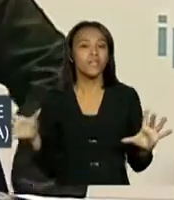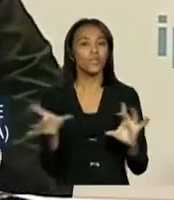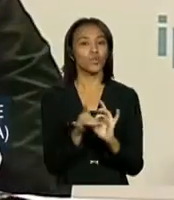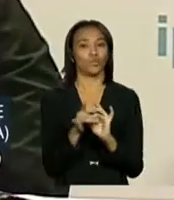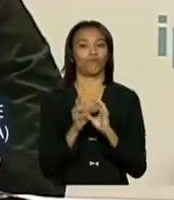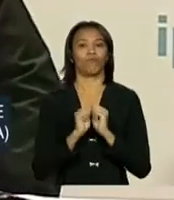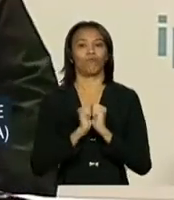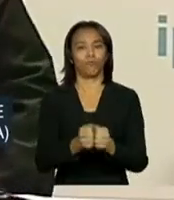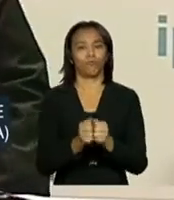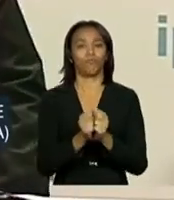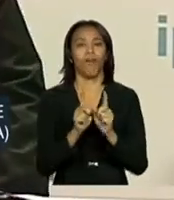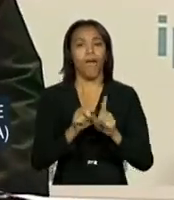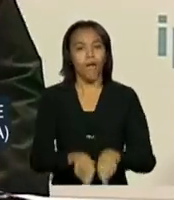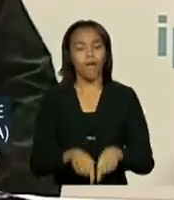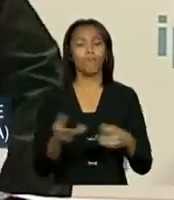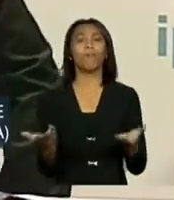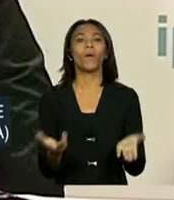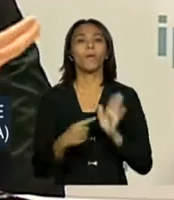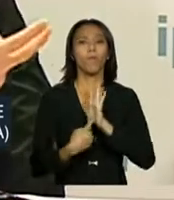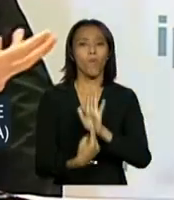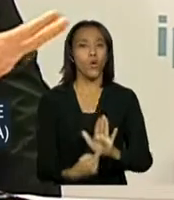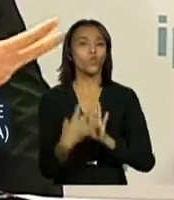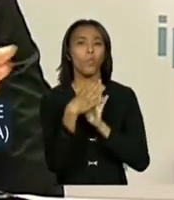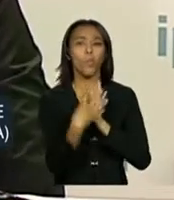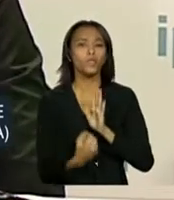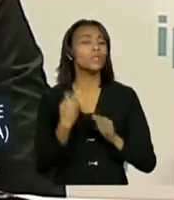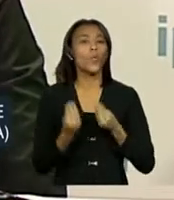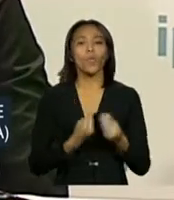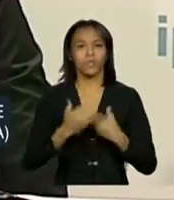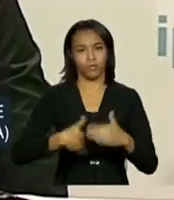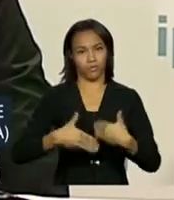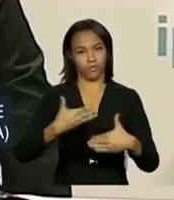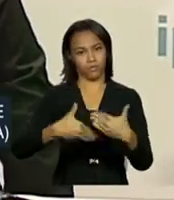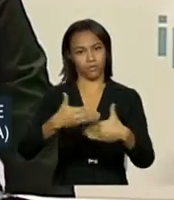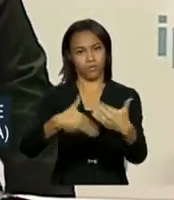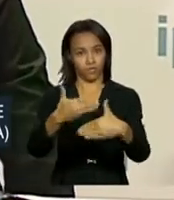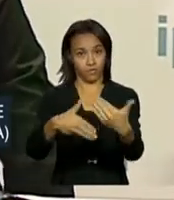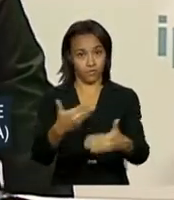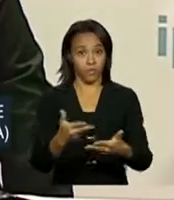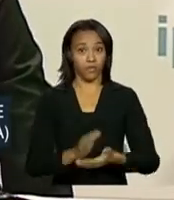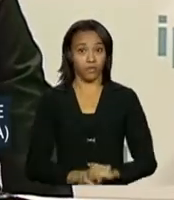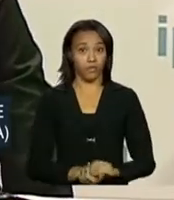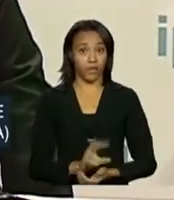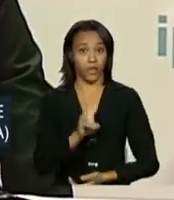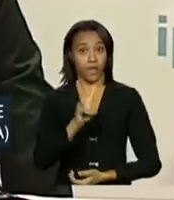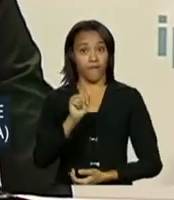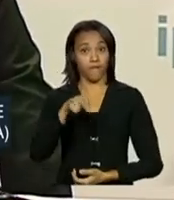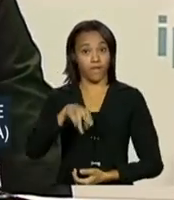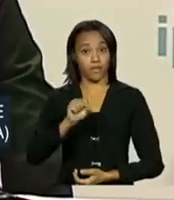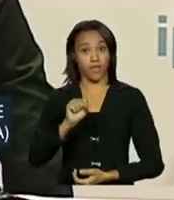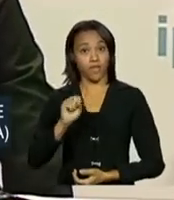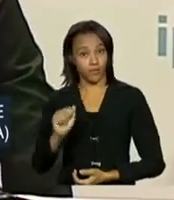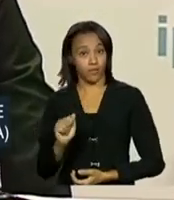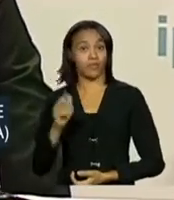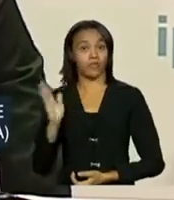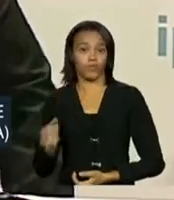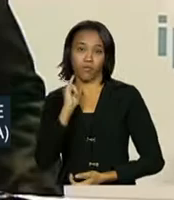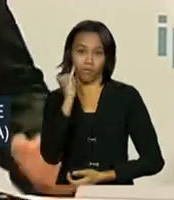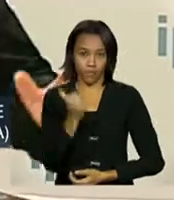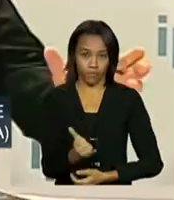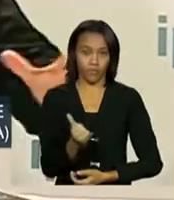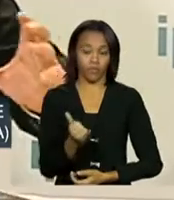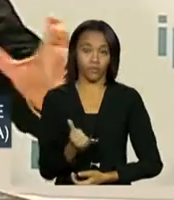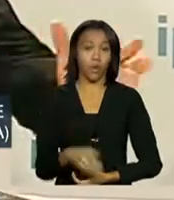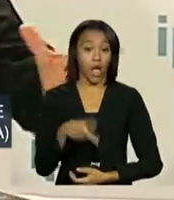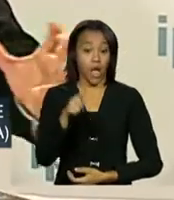reflete o modelo de desenvolvimento que a Vanessa Petrelli mencionou.